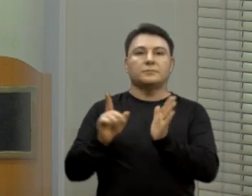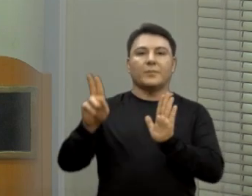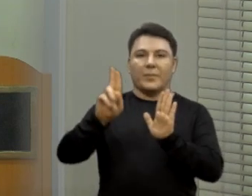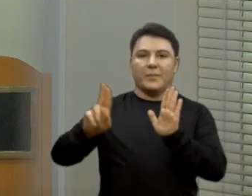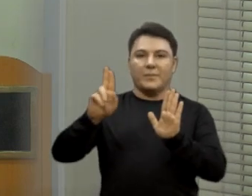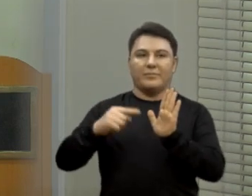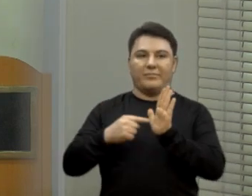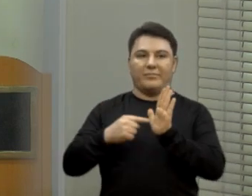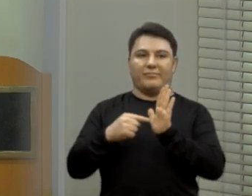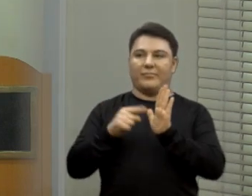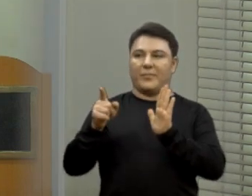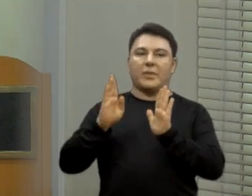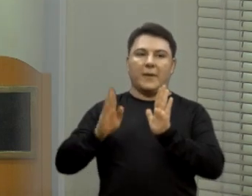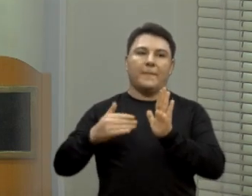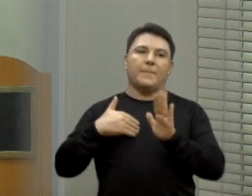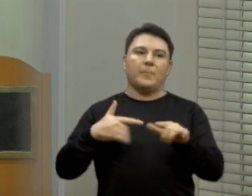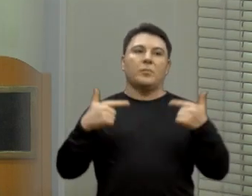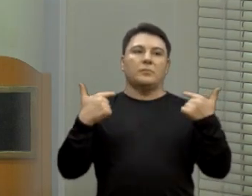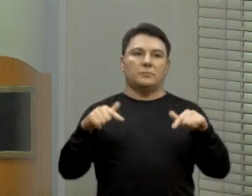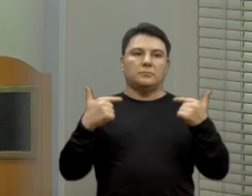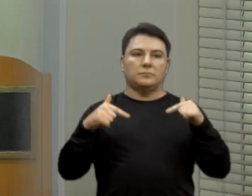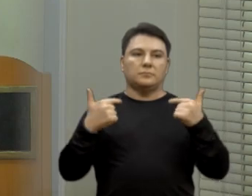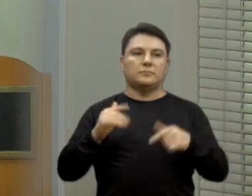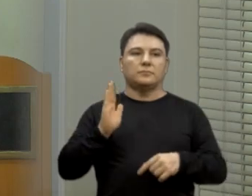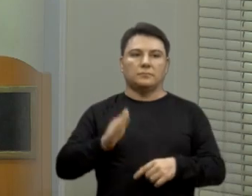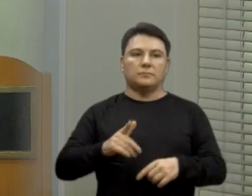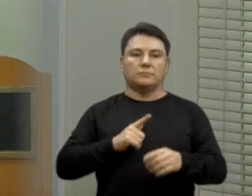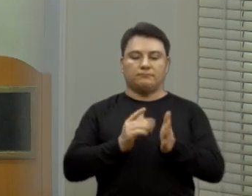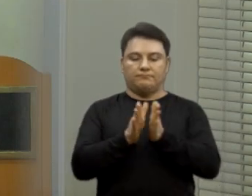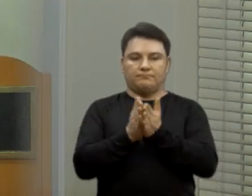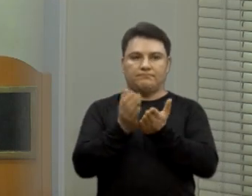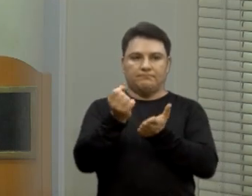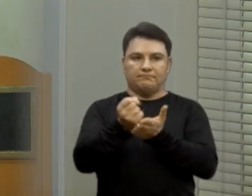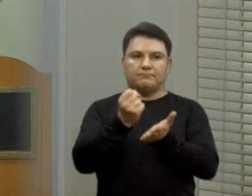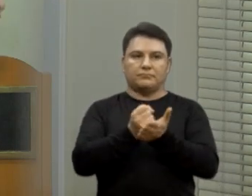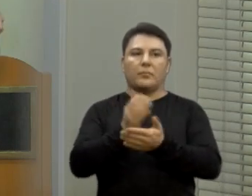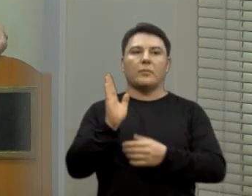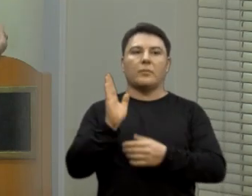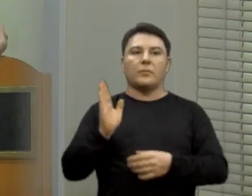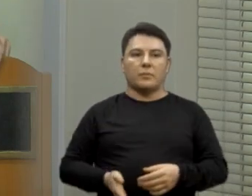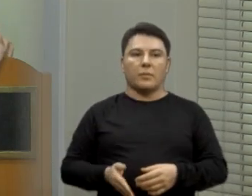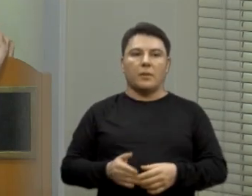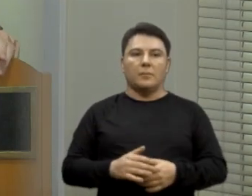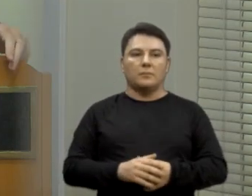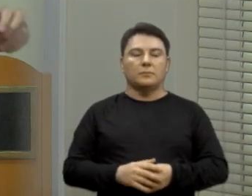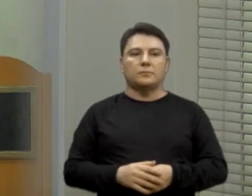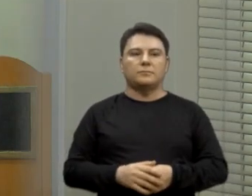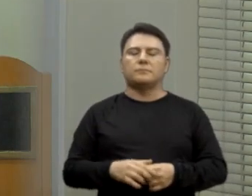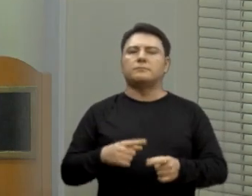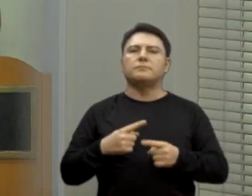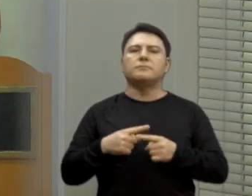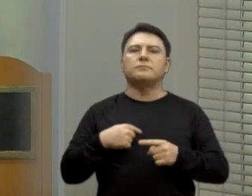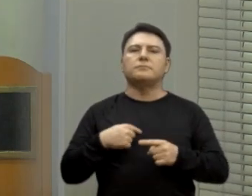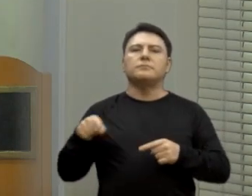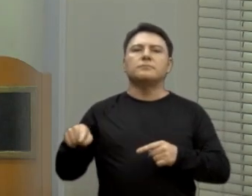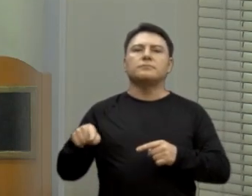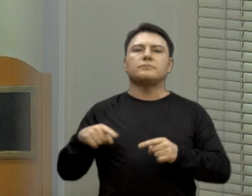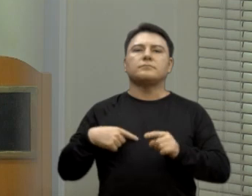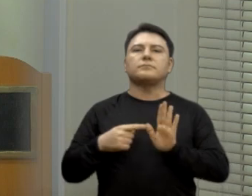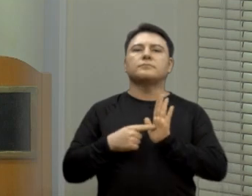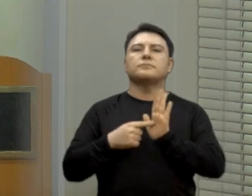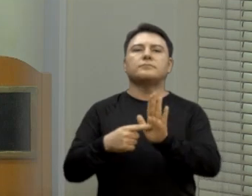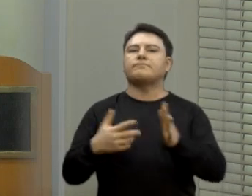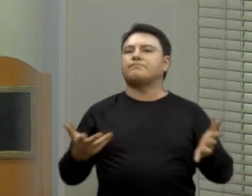usada, a minha carteira de trabalho. Eu já trabalhei também com ela, já usei a carteira de trabalho para o trabalho. E por que eu vou deixar a carteira de trabalho